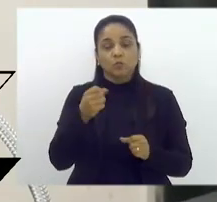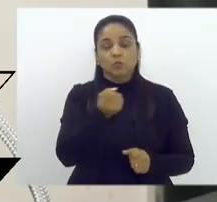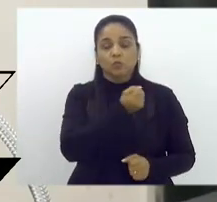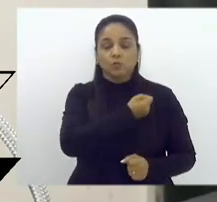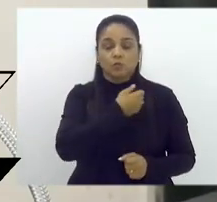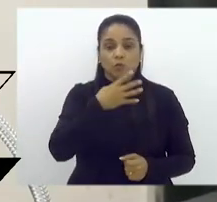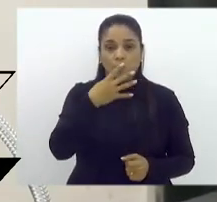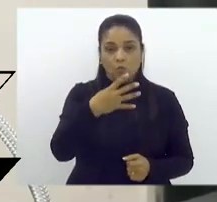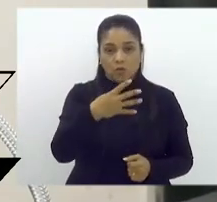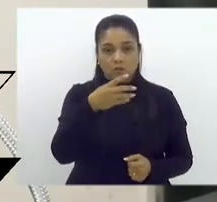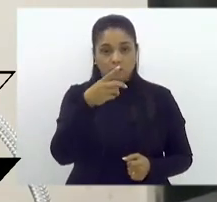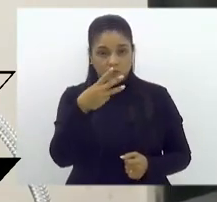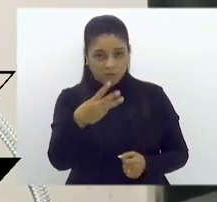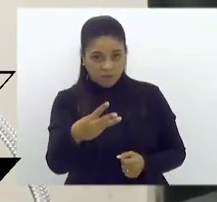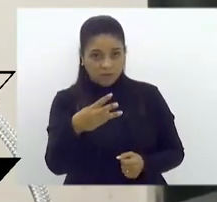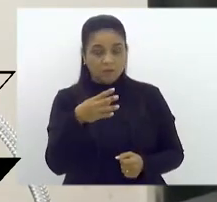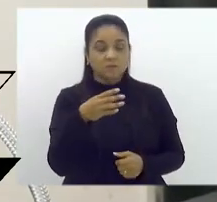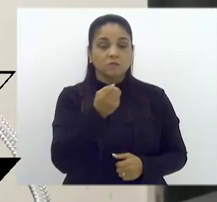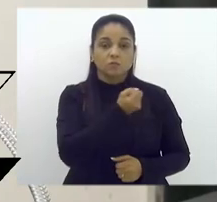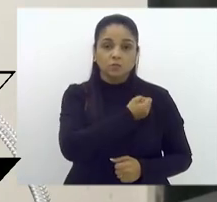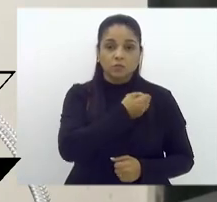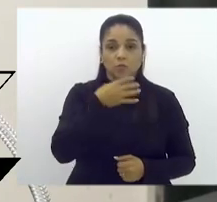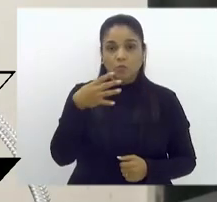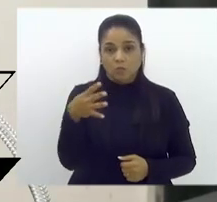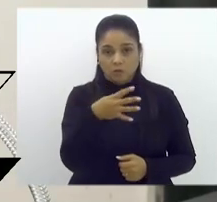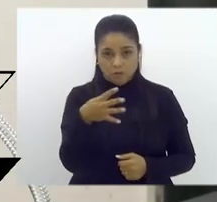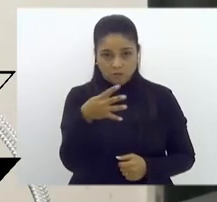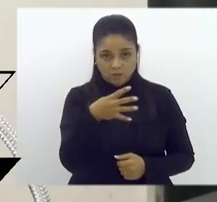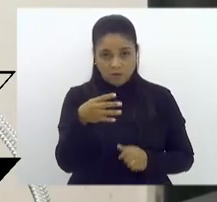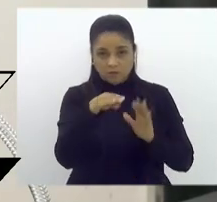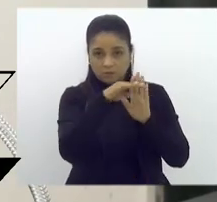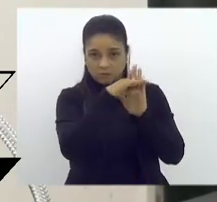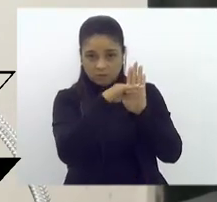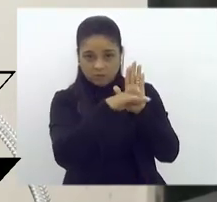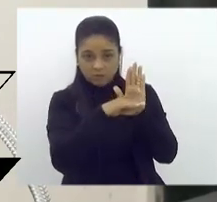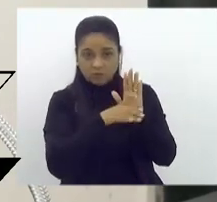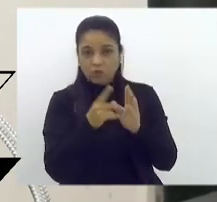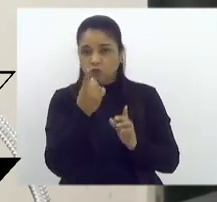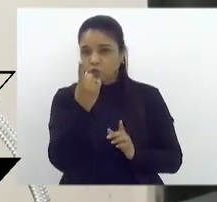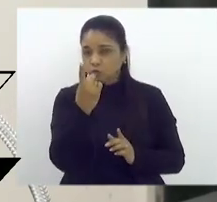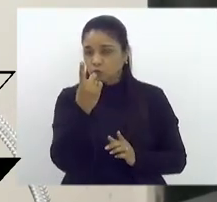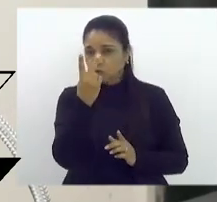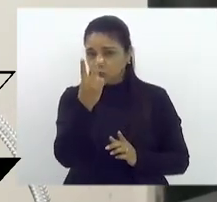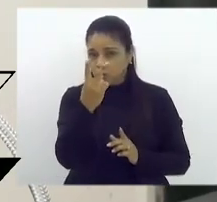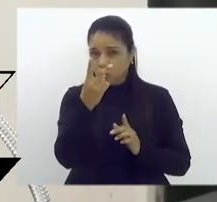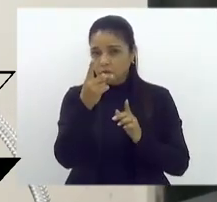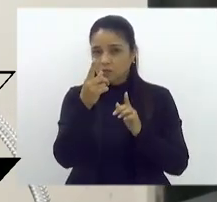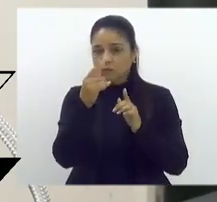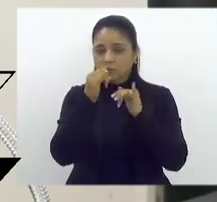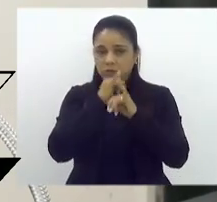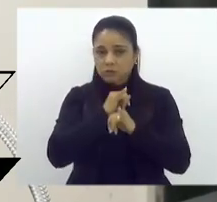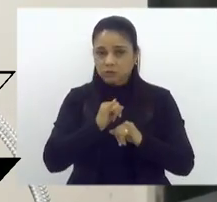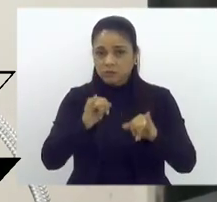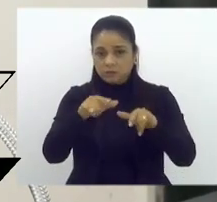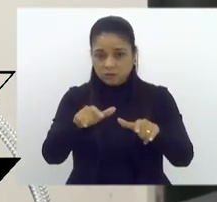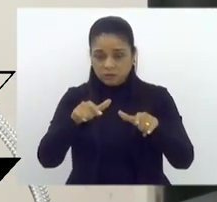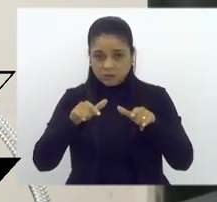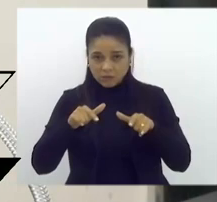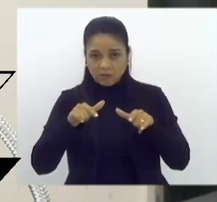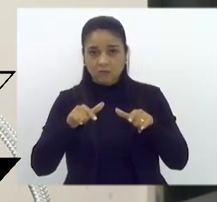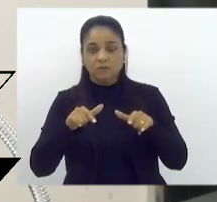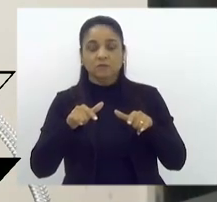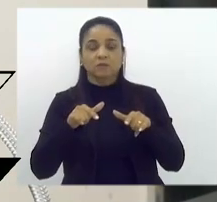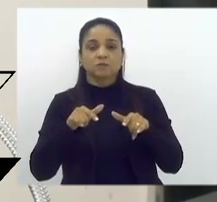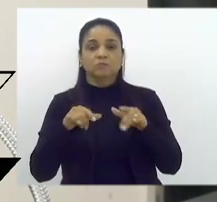número 44 da pauta. São duas declarações de patrimônio. Na verdade, o primeiro PL declara